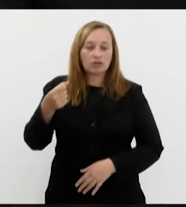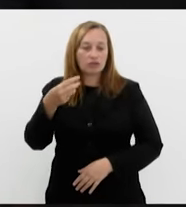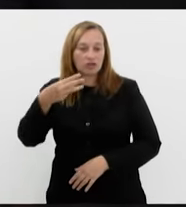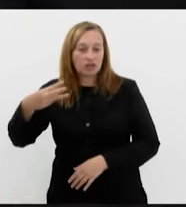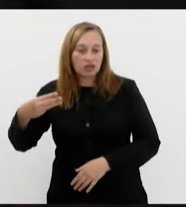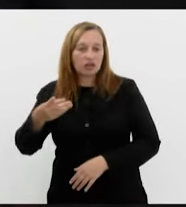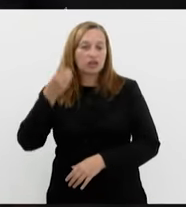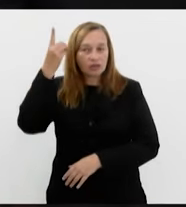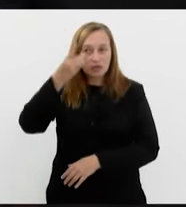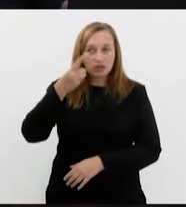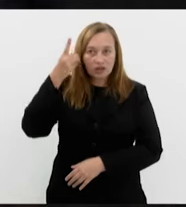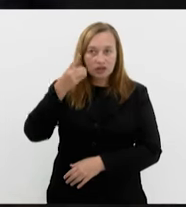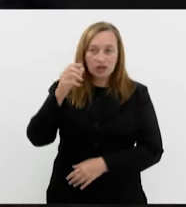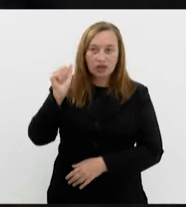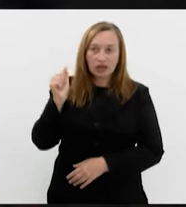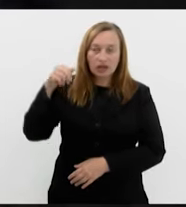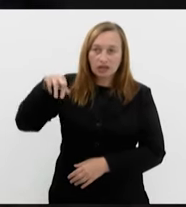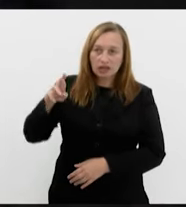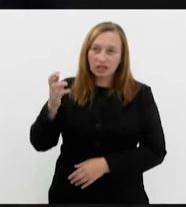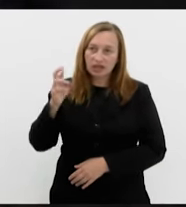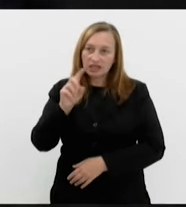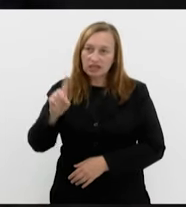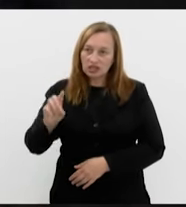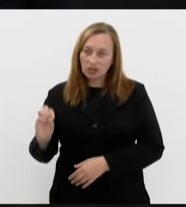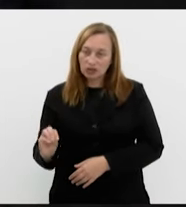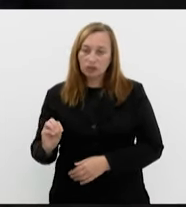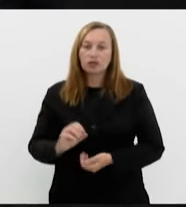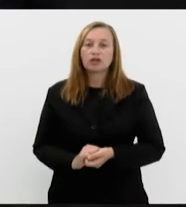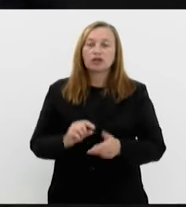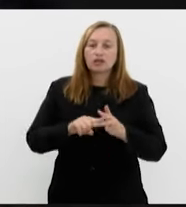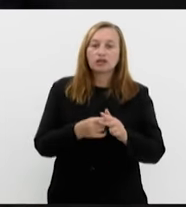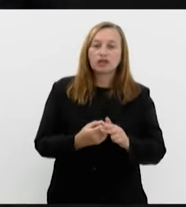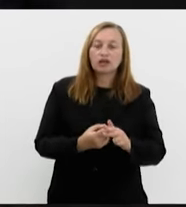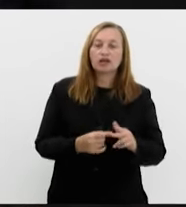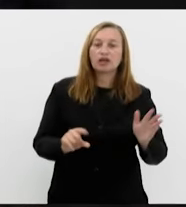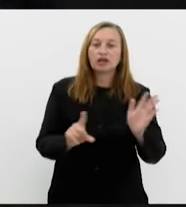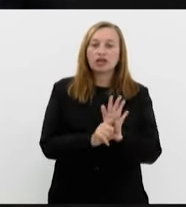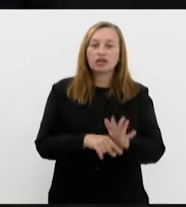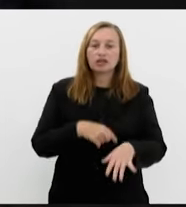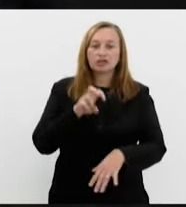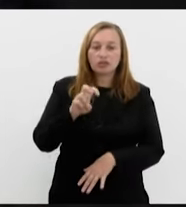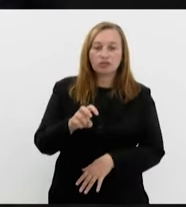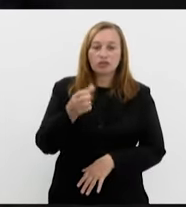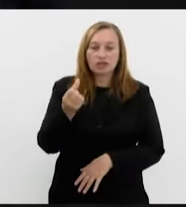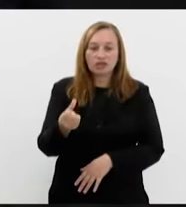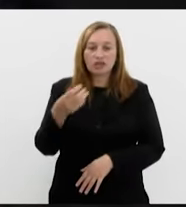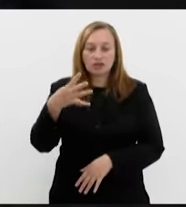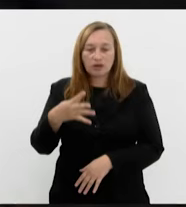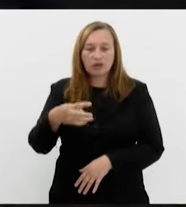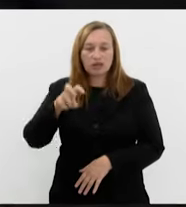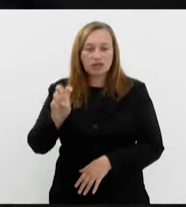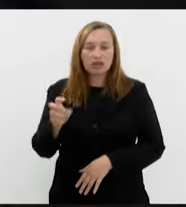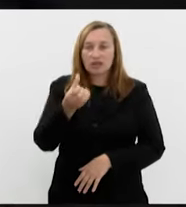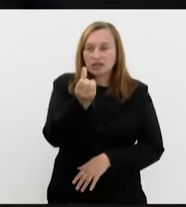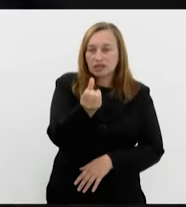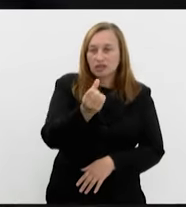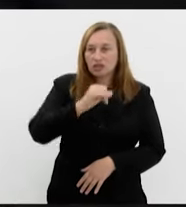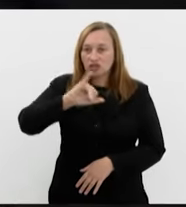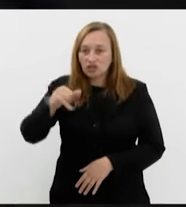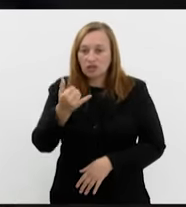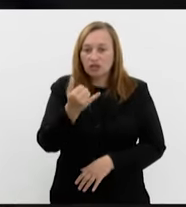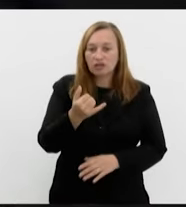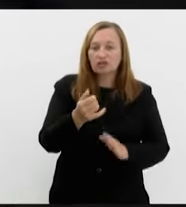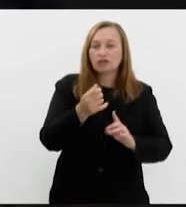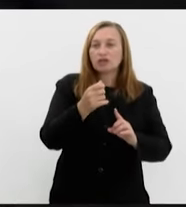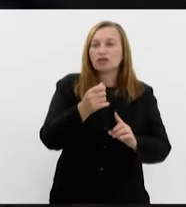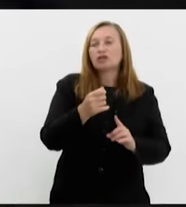2410/2023, de autoria do deputado Andrezinho Siciliano, que altera o anexo da lei número 5.645, de 6 de janeiro de